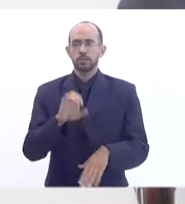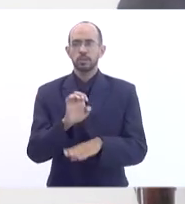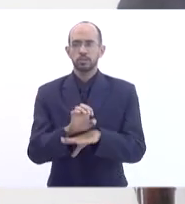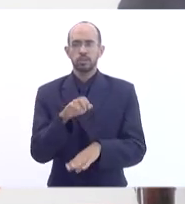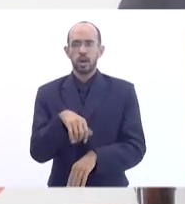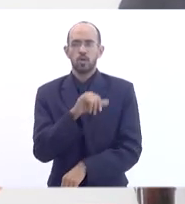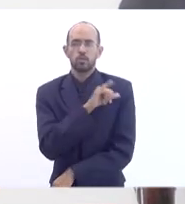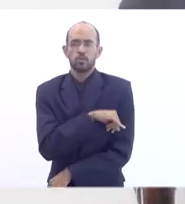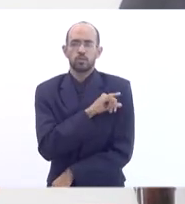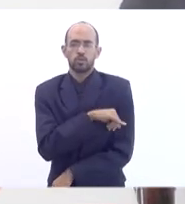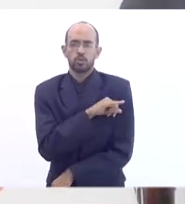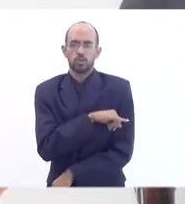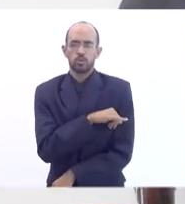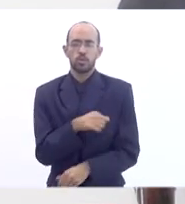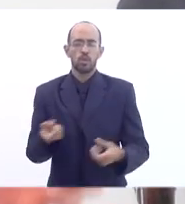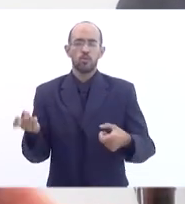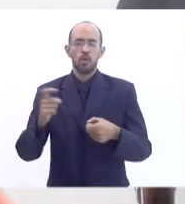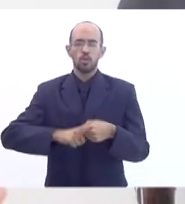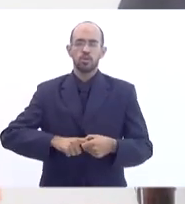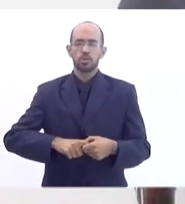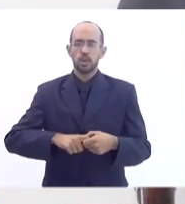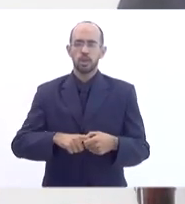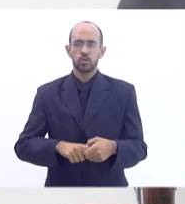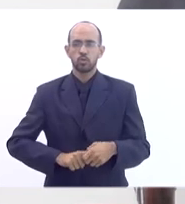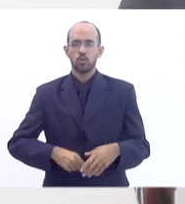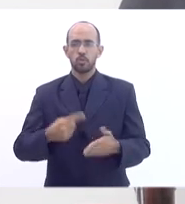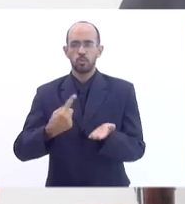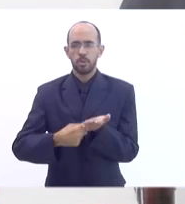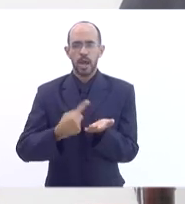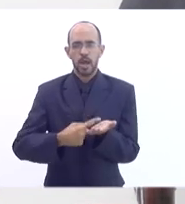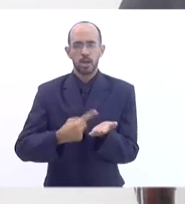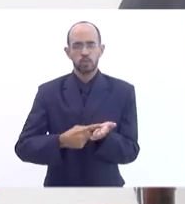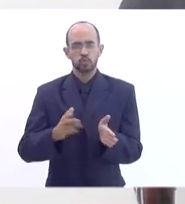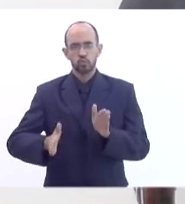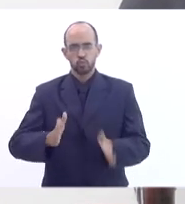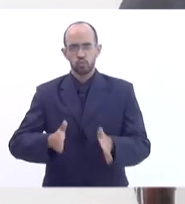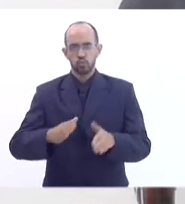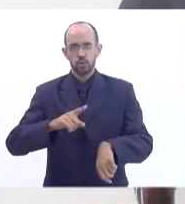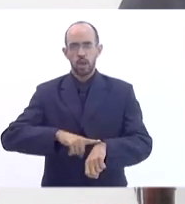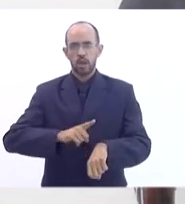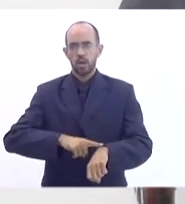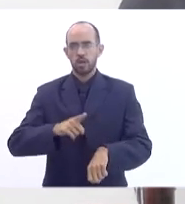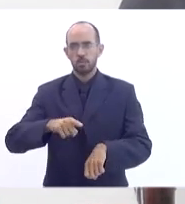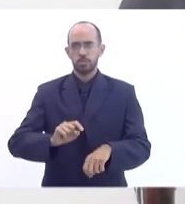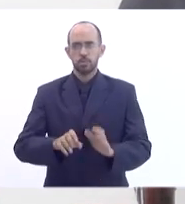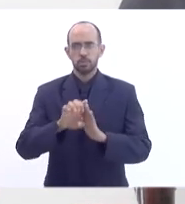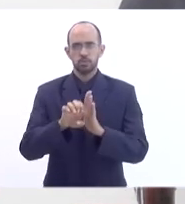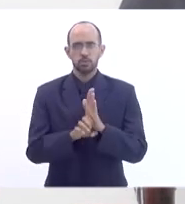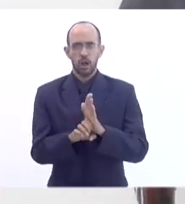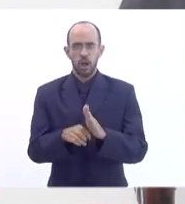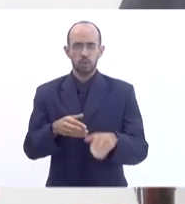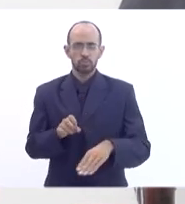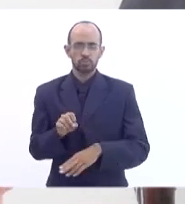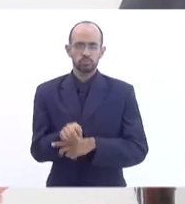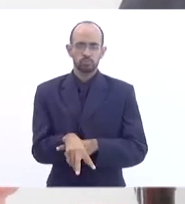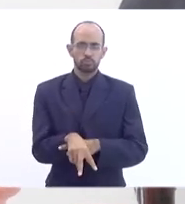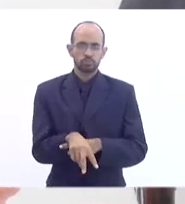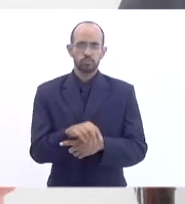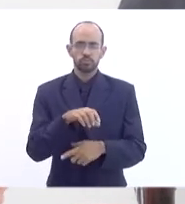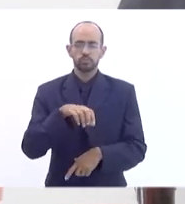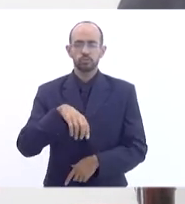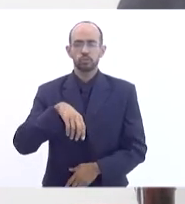do Rio de Janeiro reabrindo o prazo para o recurso previsto no item 17.2 do edital de concurso para ingresso do cfsd